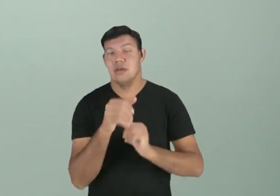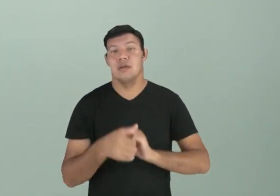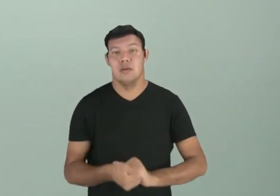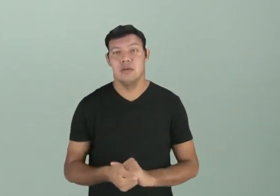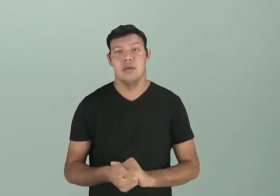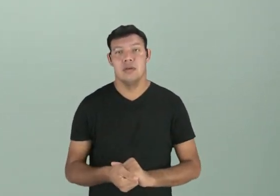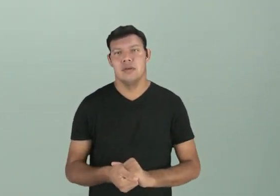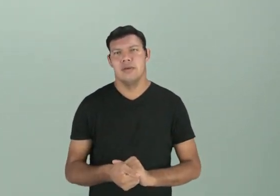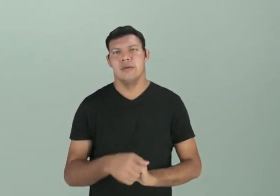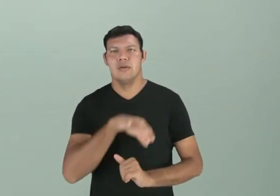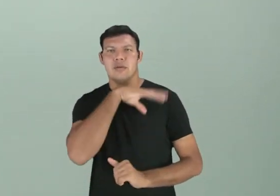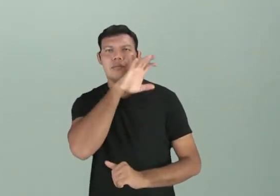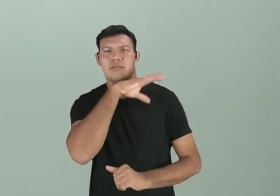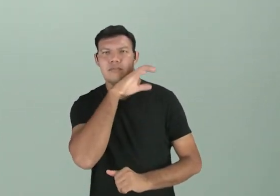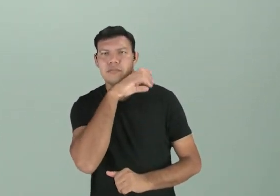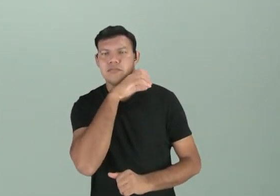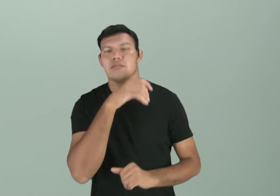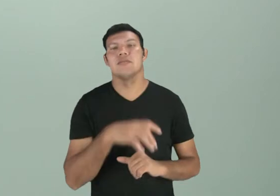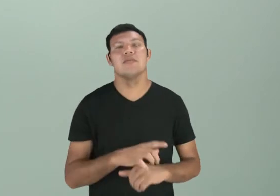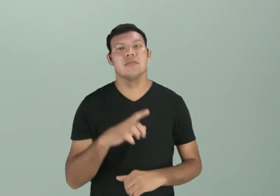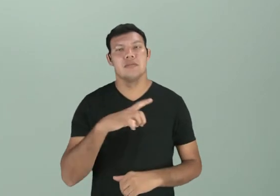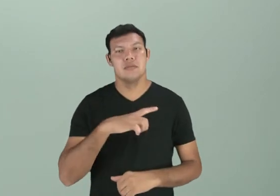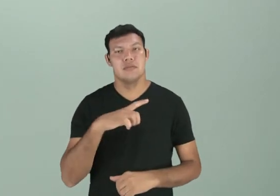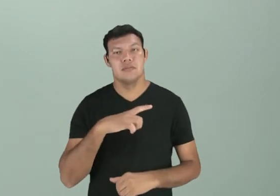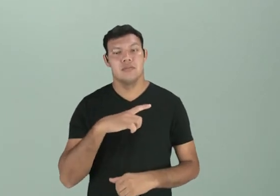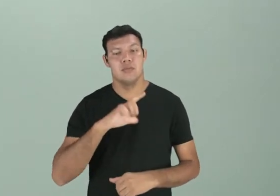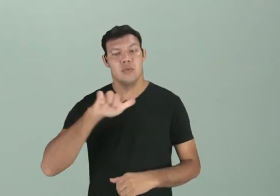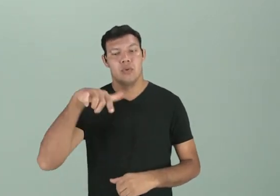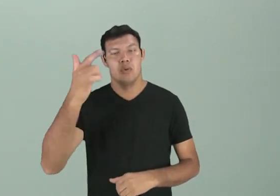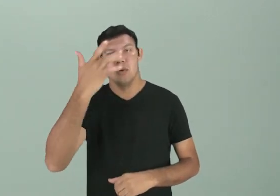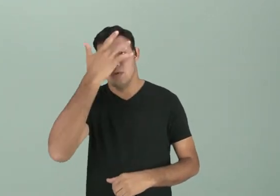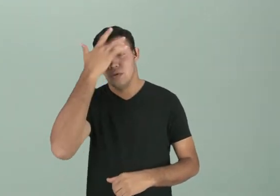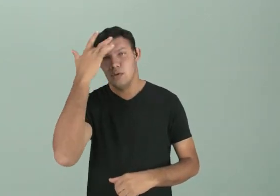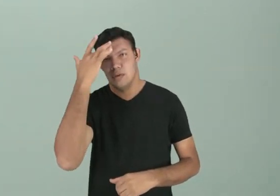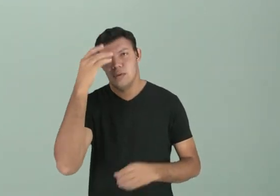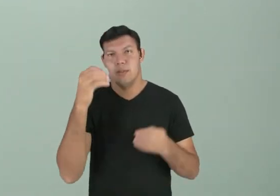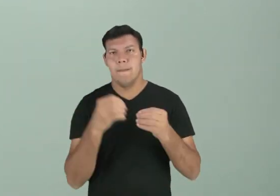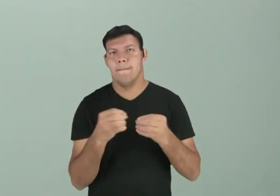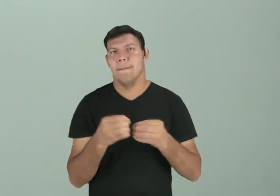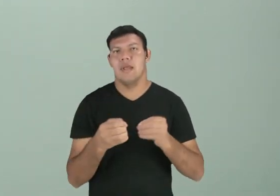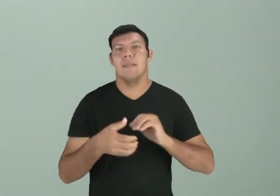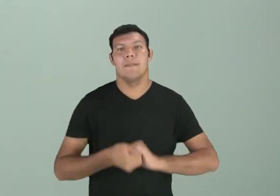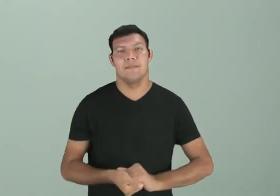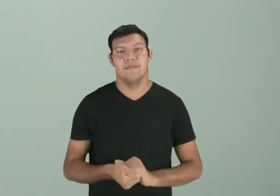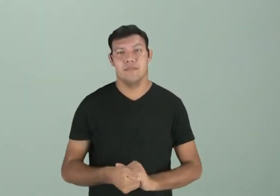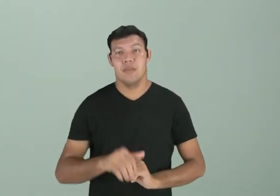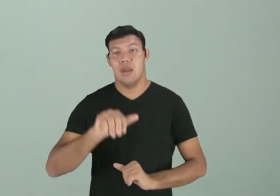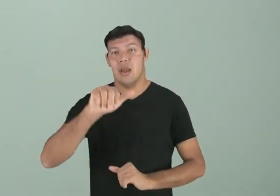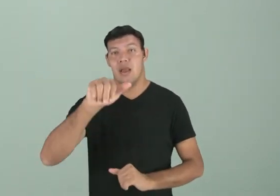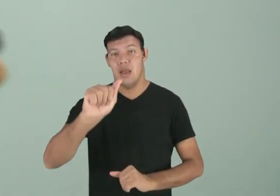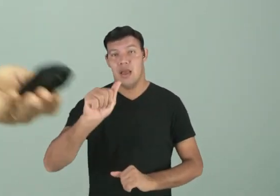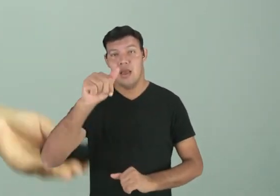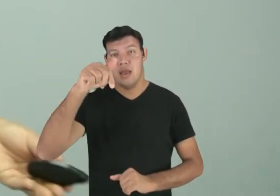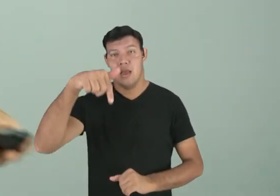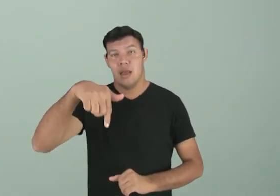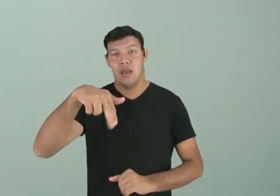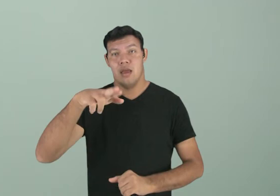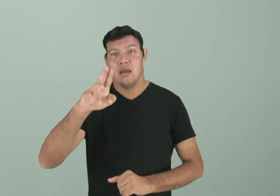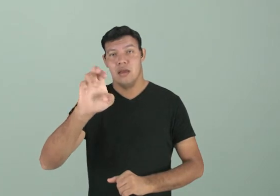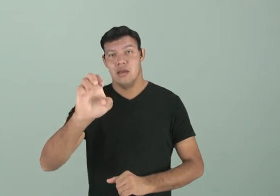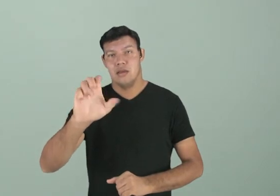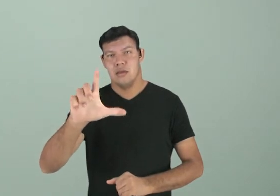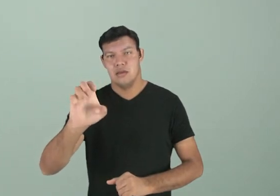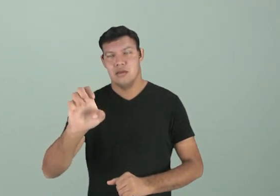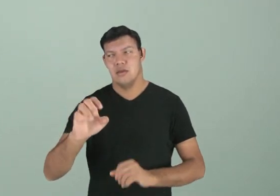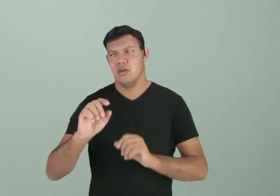ou outro ser estiver próximo do ouvinte. Professora, e o aquele? Aquele é se estiver distante